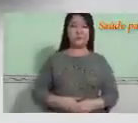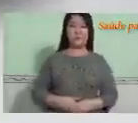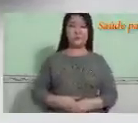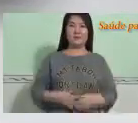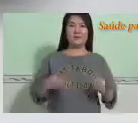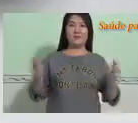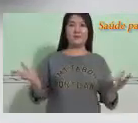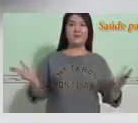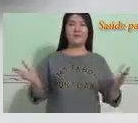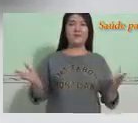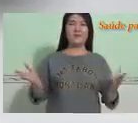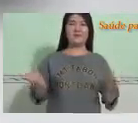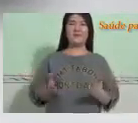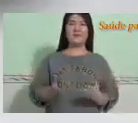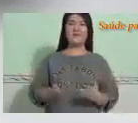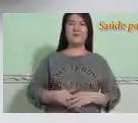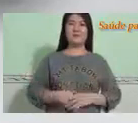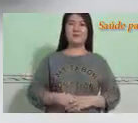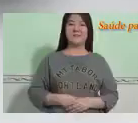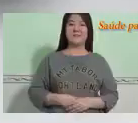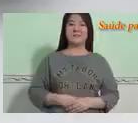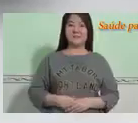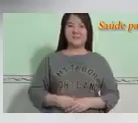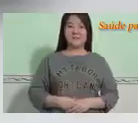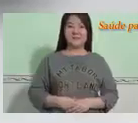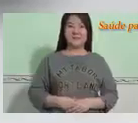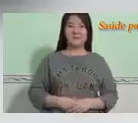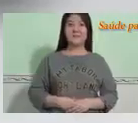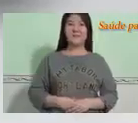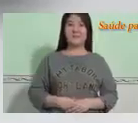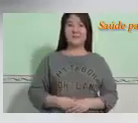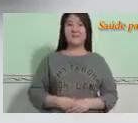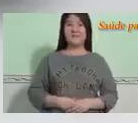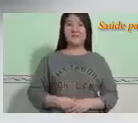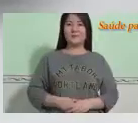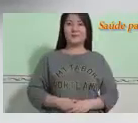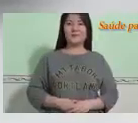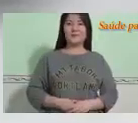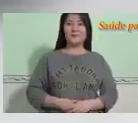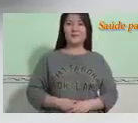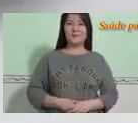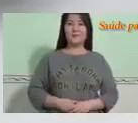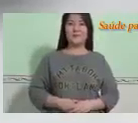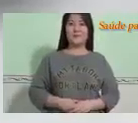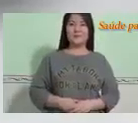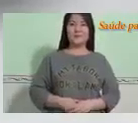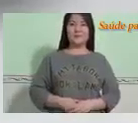Este é um tratamento estético que visa a eliminação do pelo corporal através do uso da luz pulsada ou de